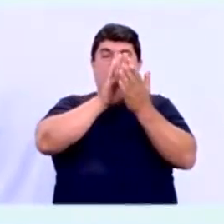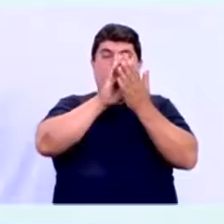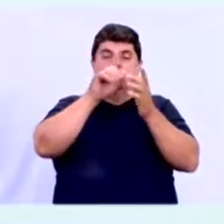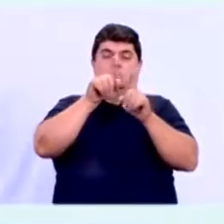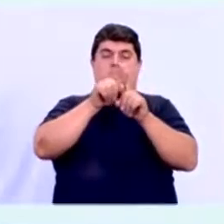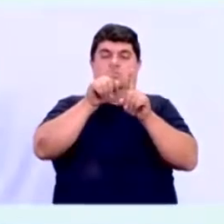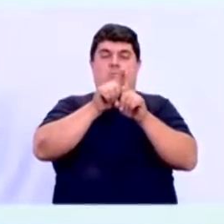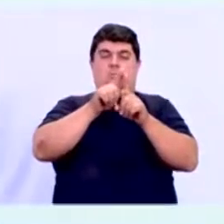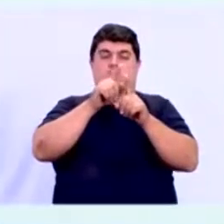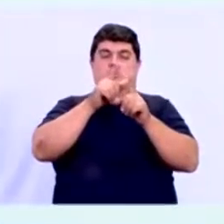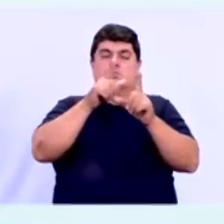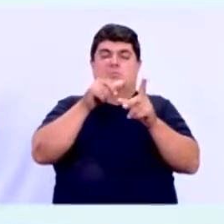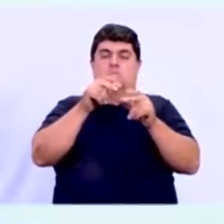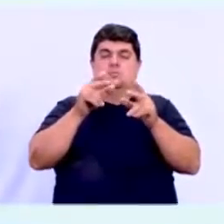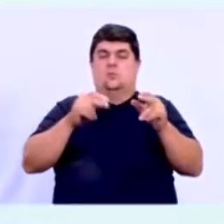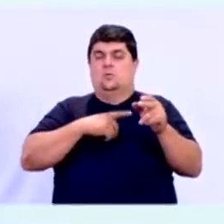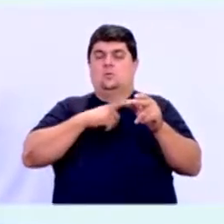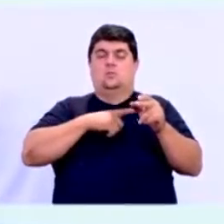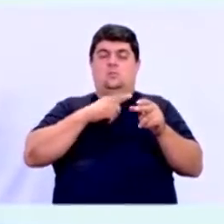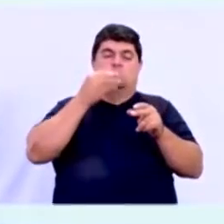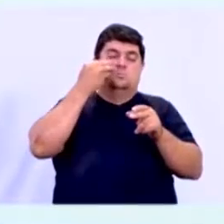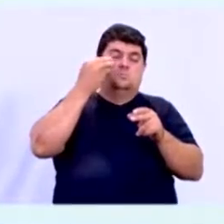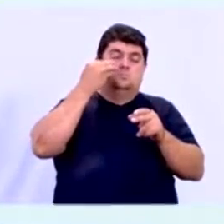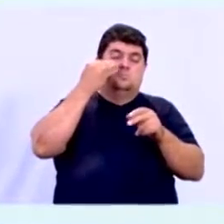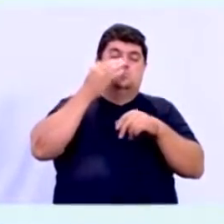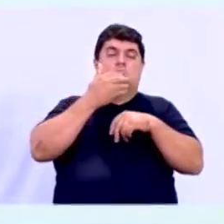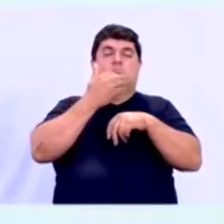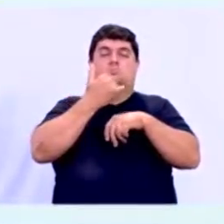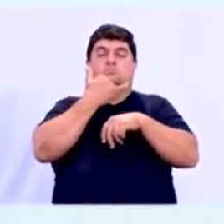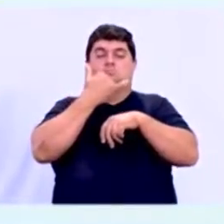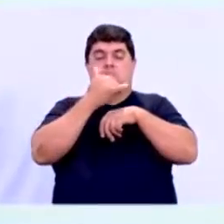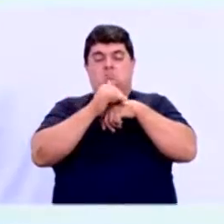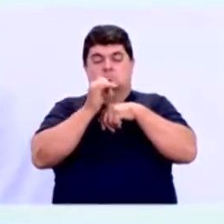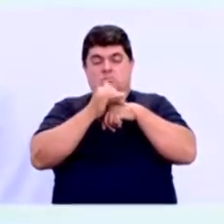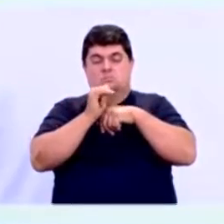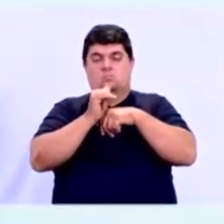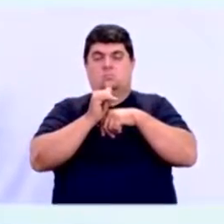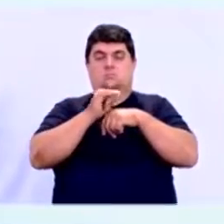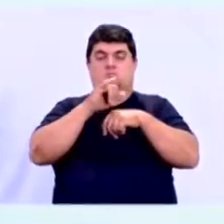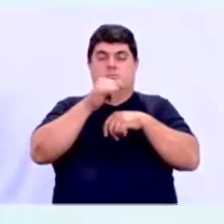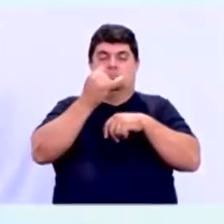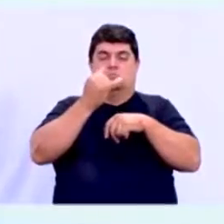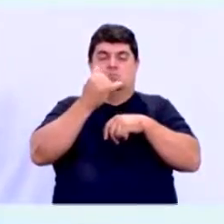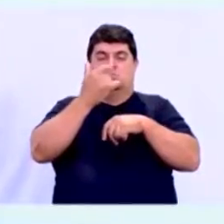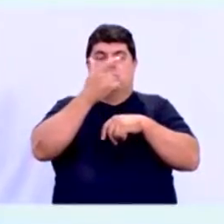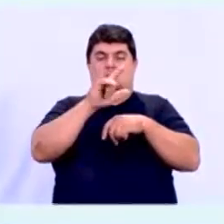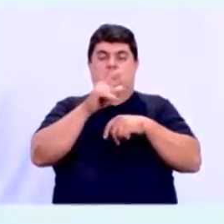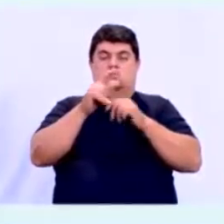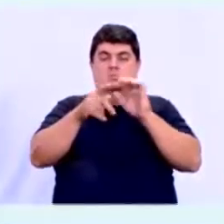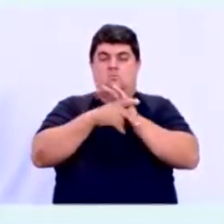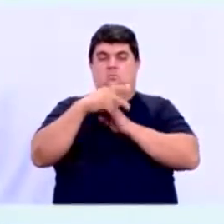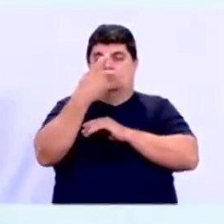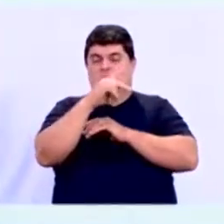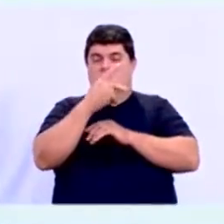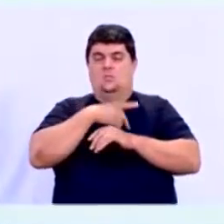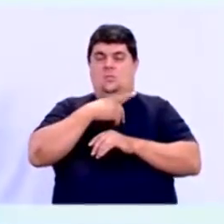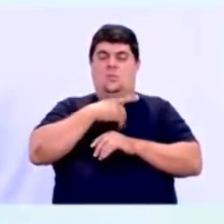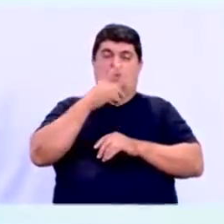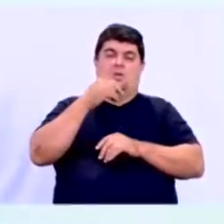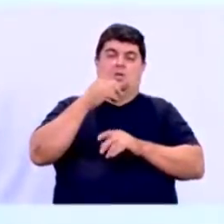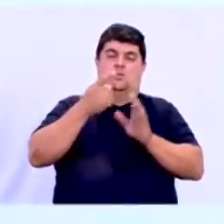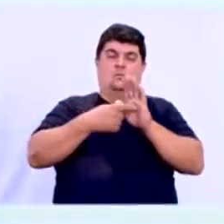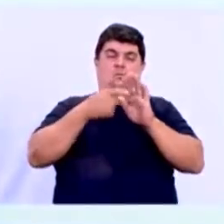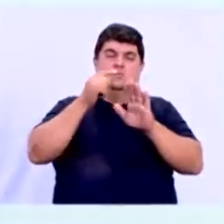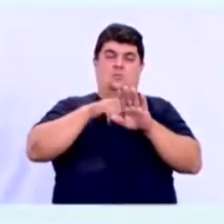ser vistos dessa forma. Tentar transformar as ameaças em oportunidades. Tem aquele ditado que diz que enquanto